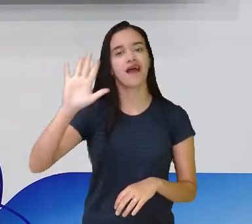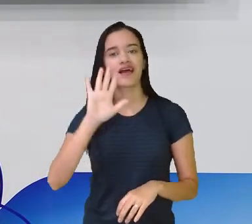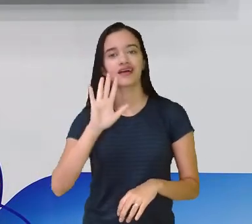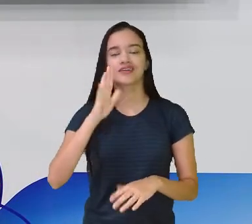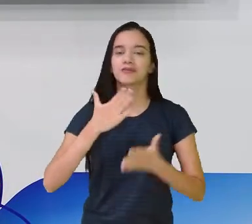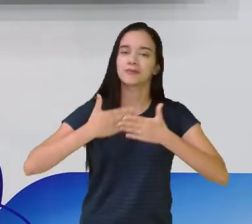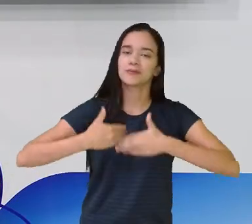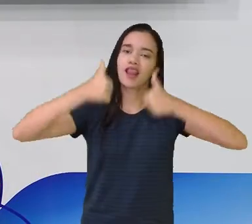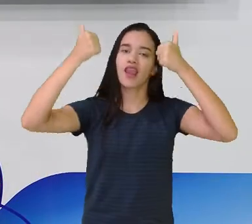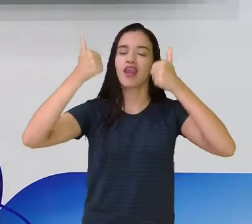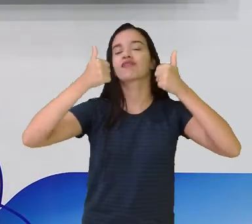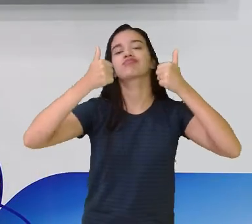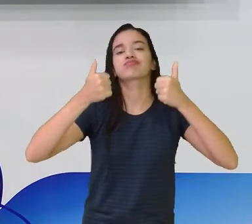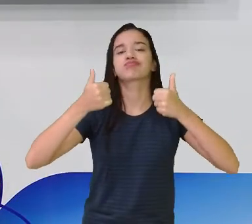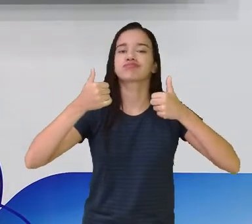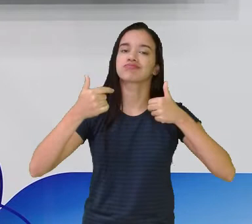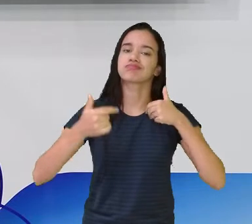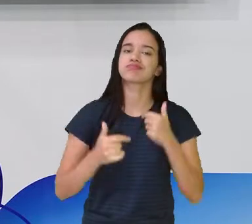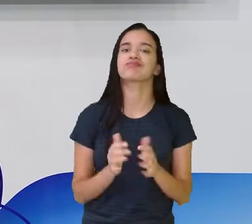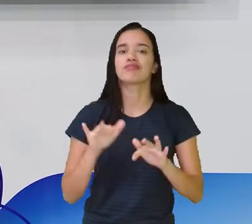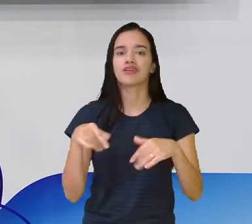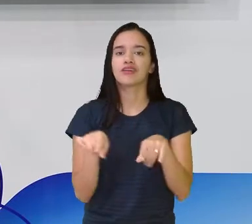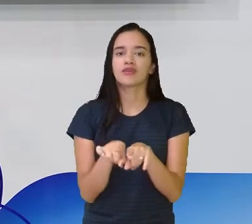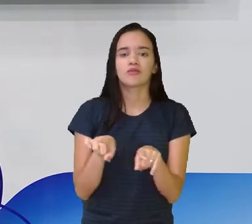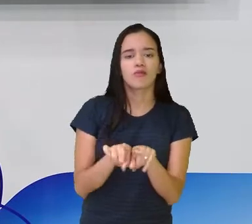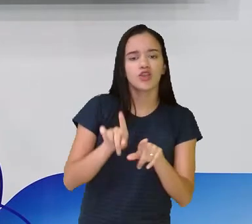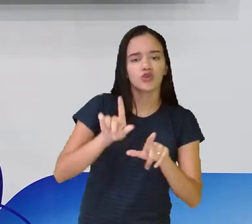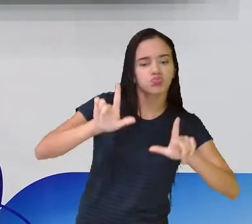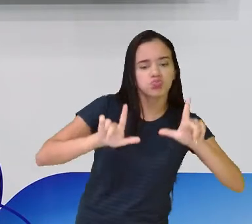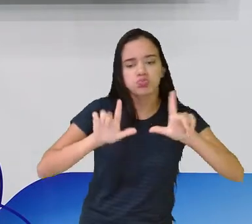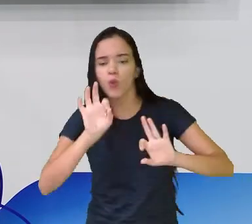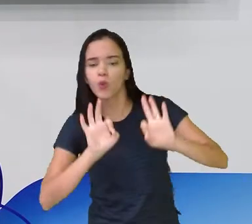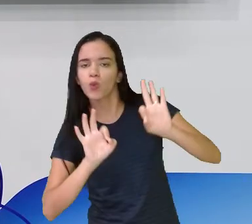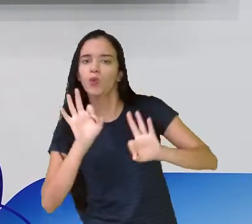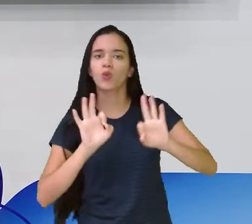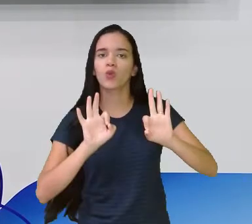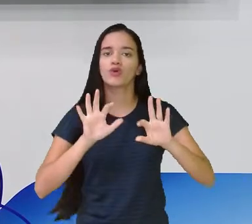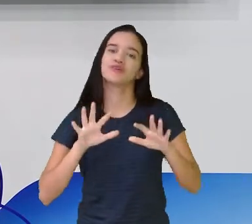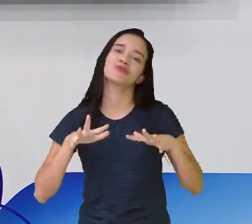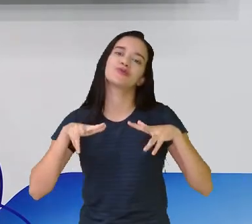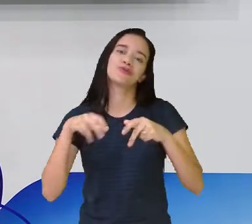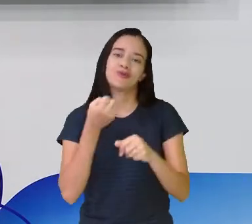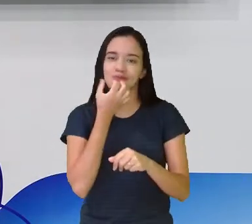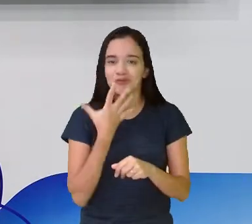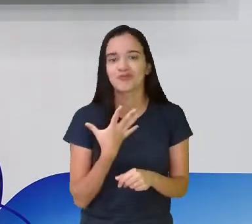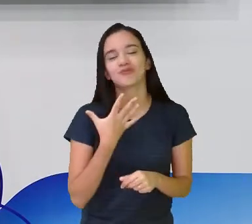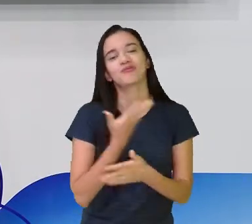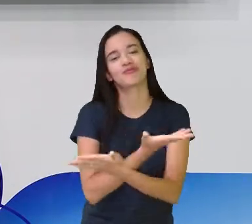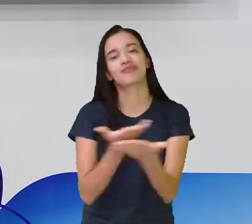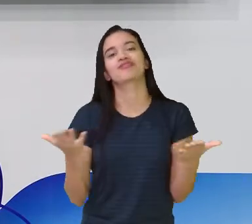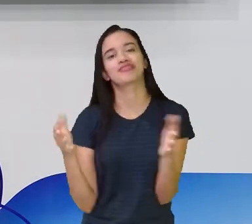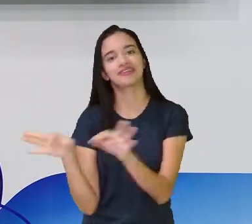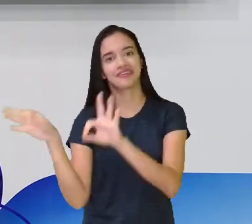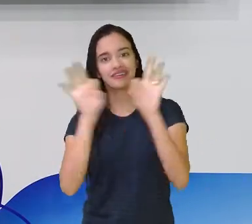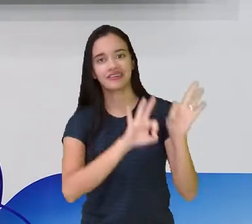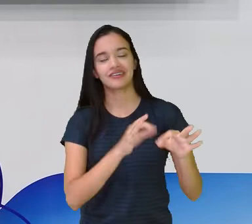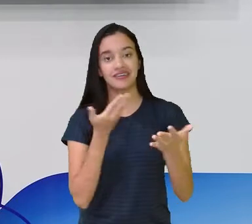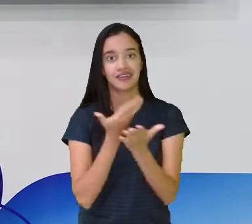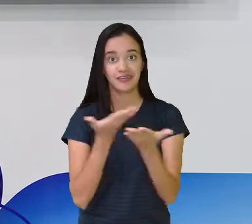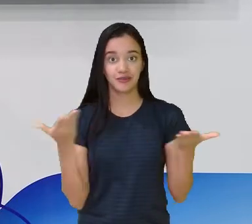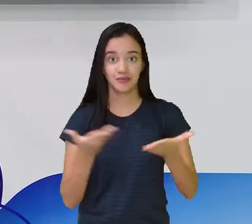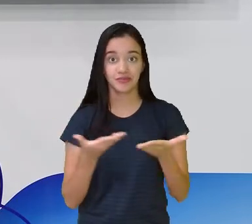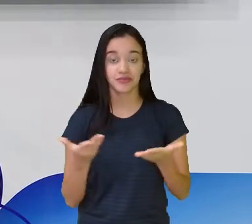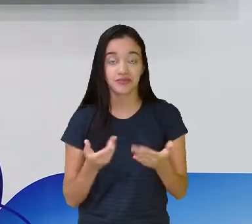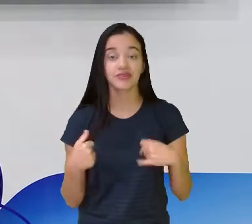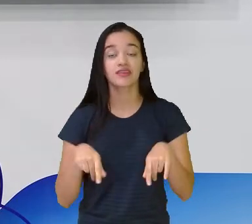os melhores cortes, os melhores enquadramentos, tudo de melhor para vocês que estão acompanhando essa aula de hoje.